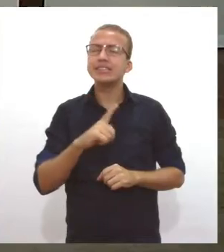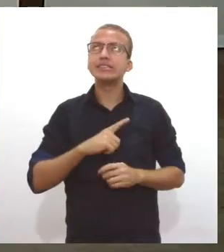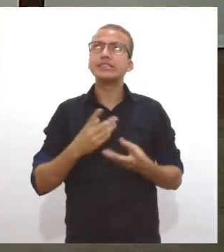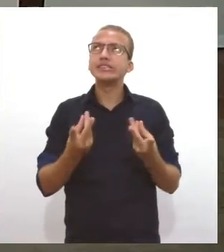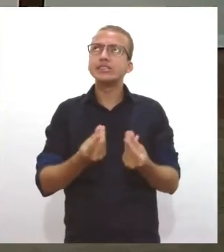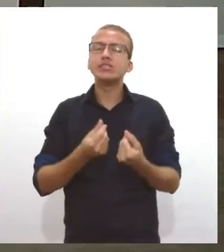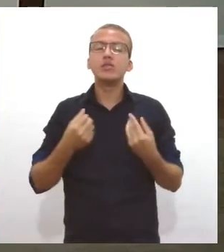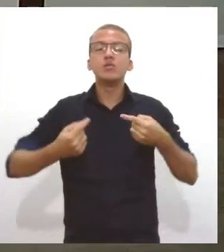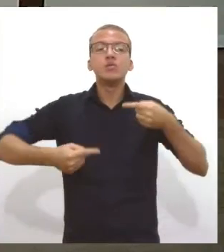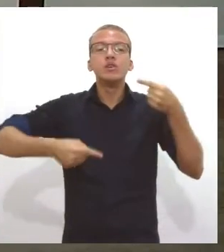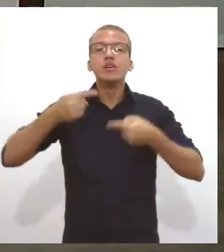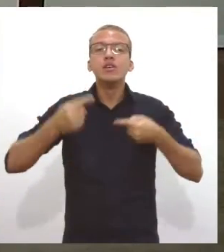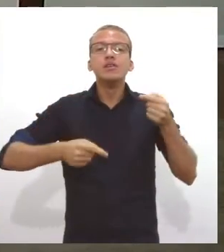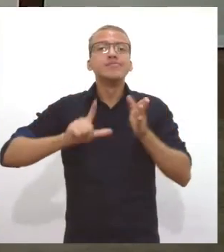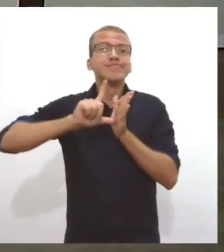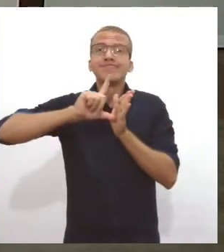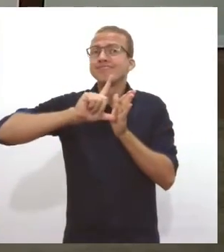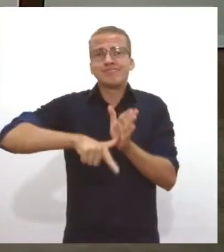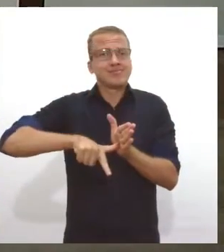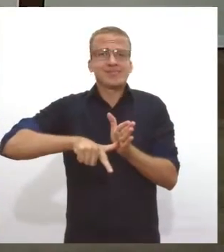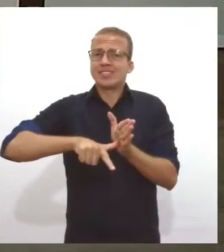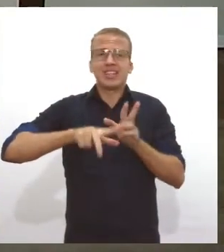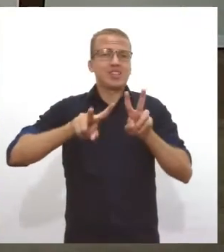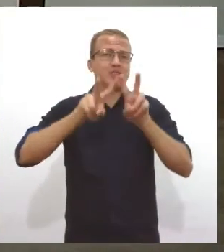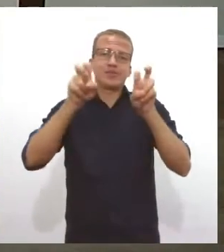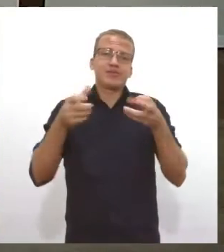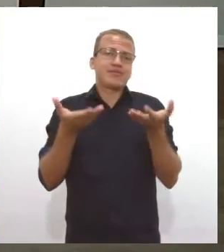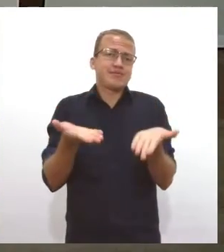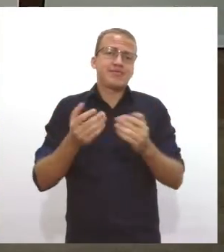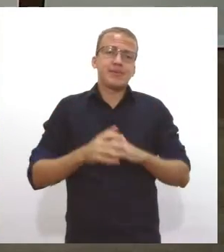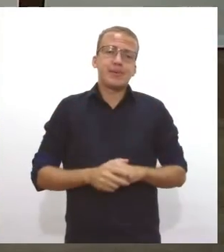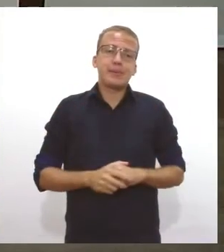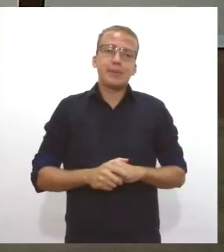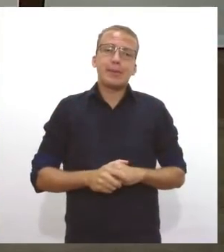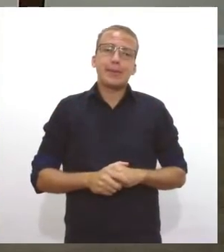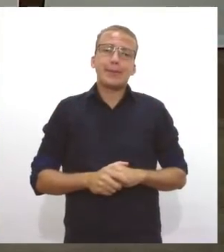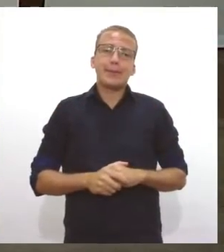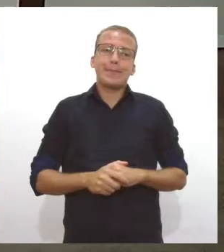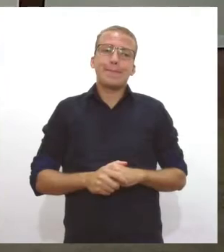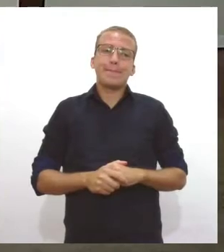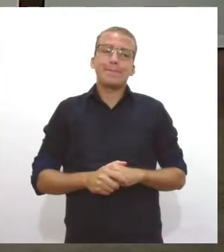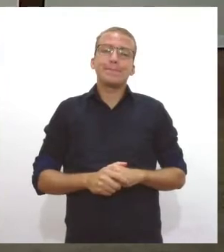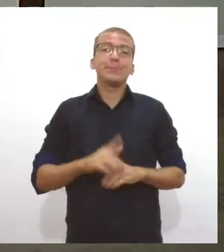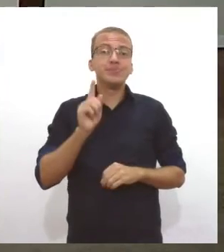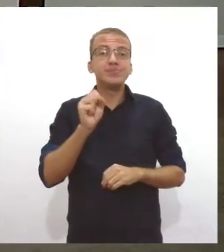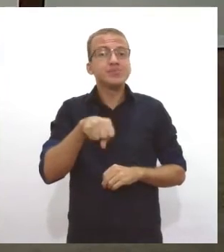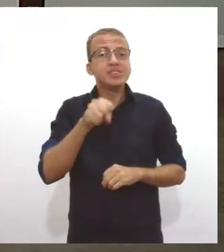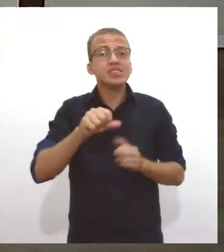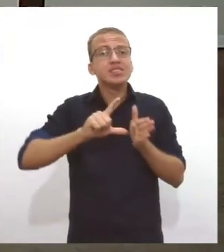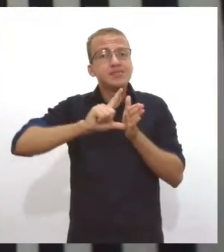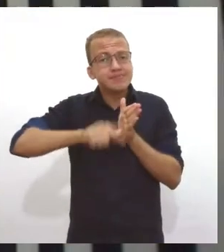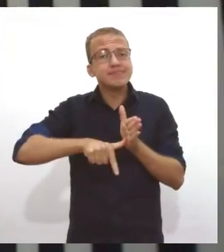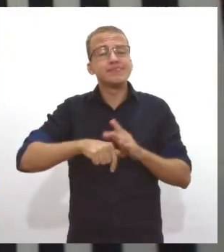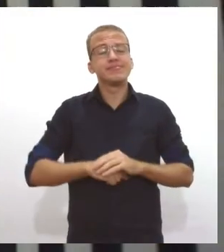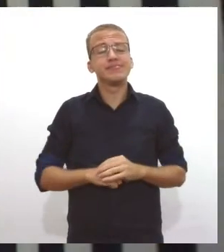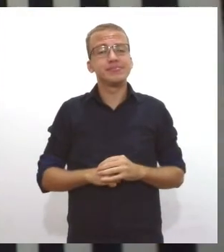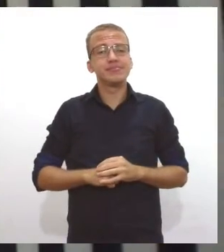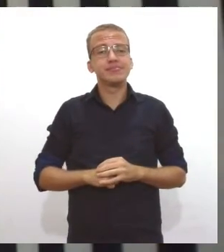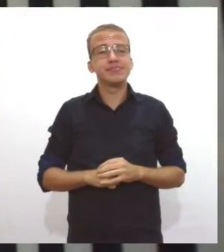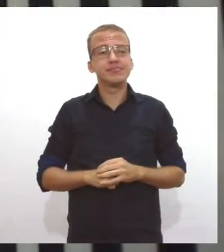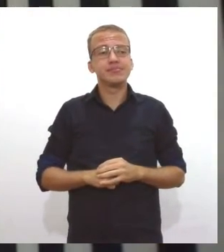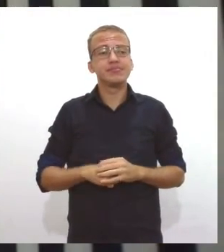discussão tardia em relação a isso né pergunta é tarde e eu penso os